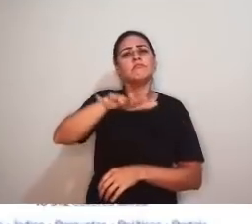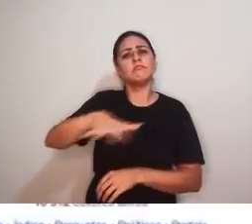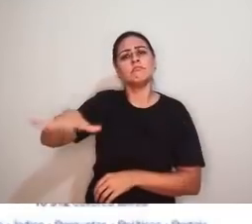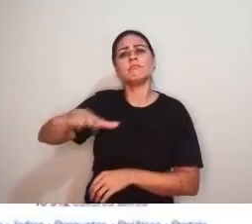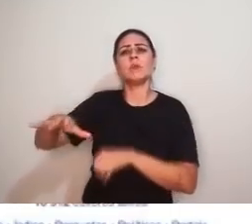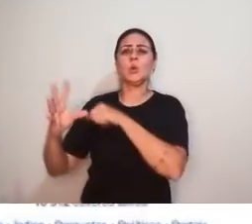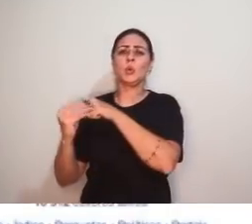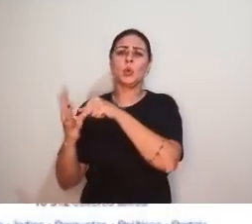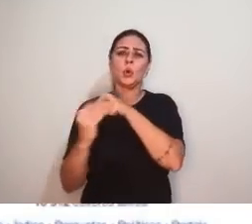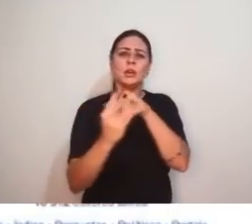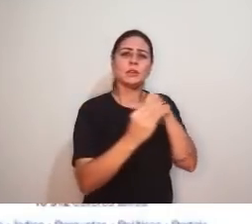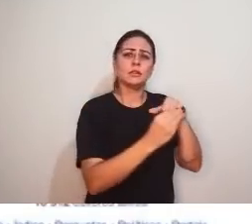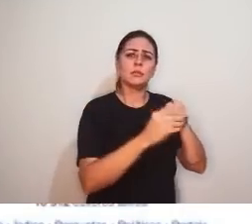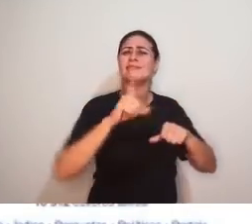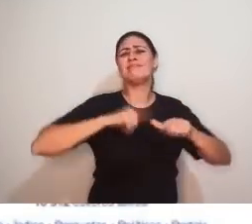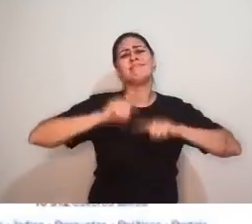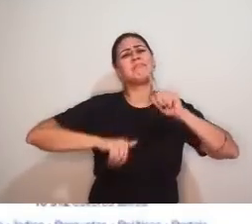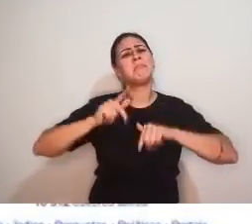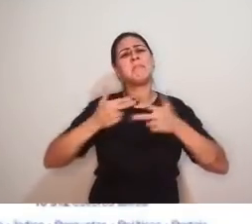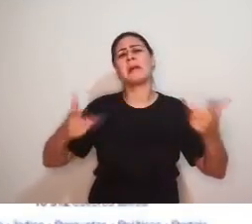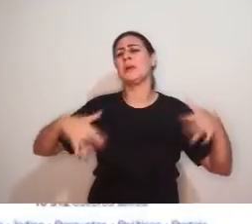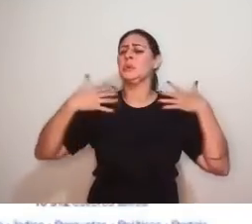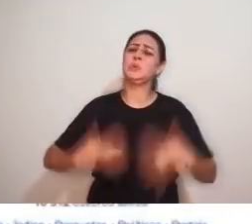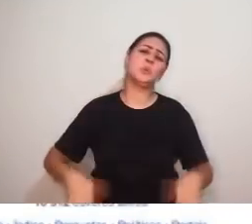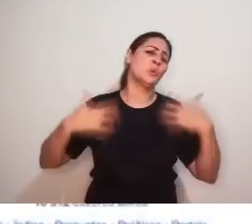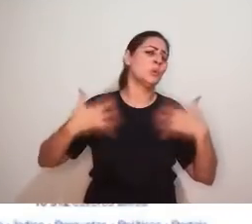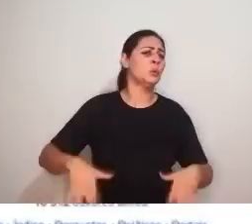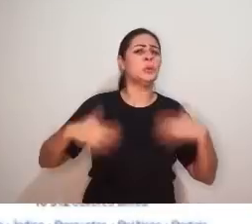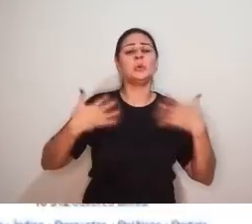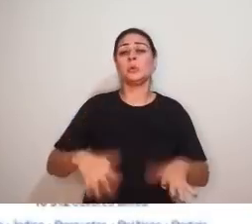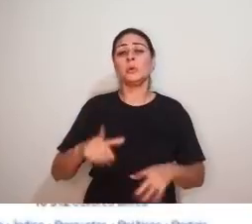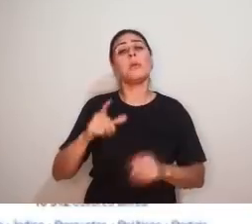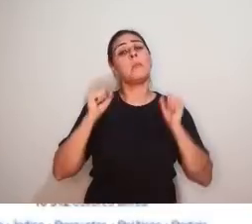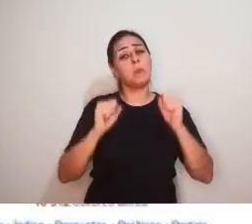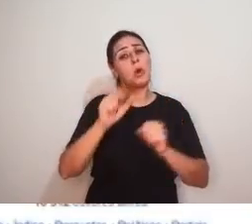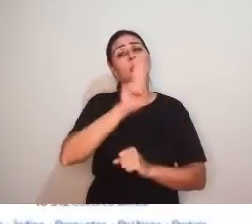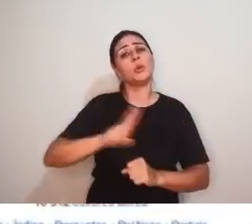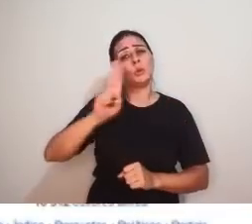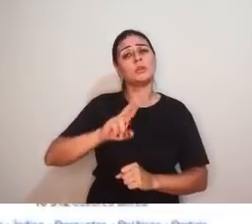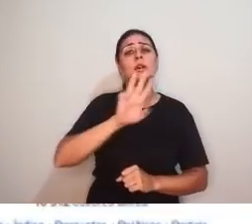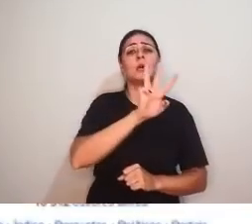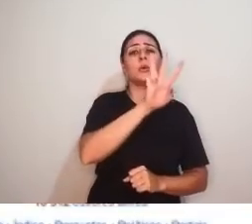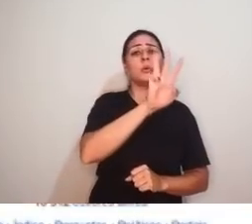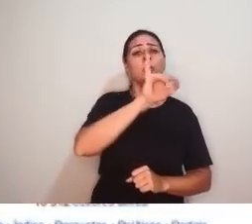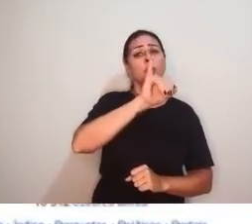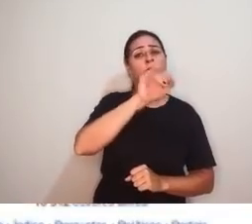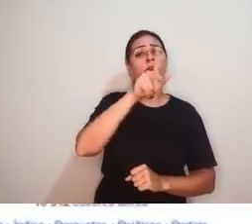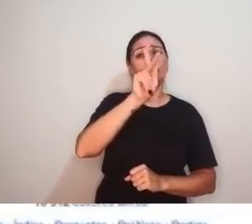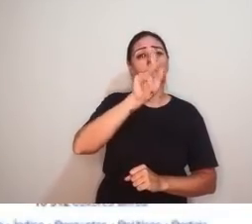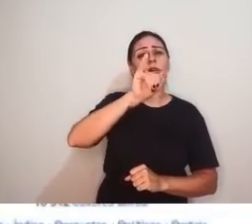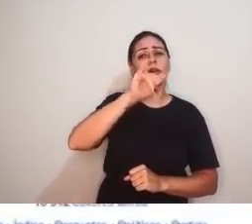separado aqui por área do conhecimento, tá, uma quantidade muito grande de material. Tá? Então, o professor pode usar como referência a